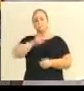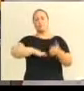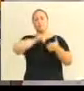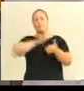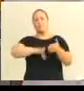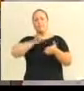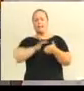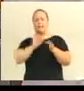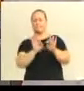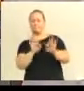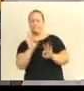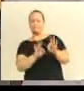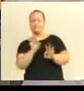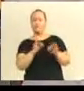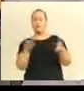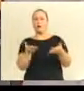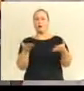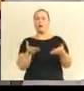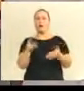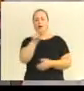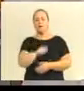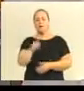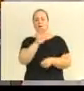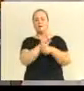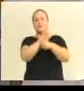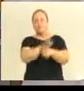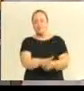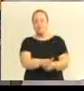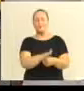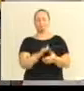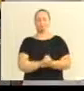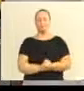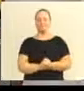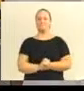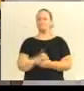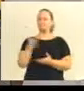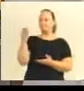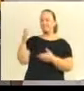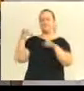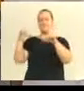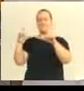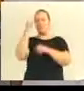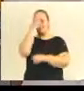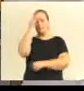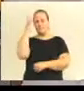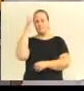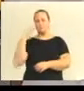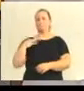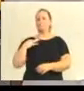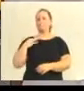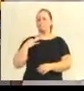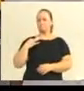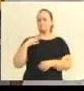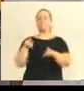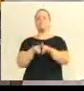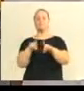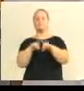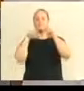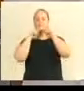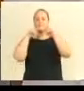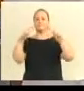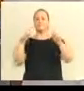feito a várias mãos e as fotos da série pessoas voluntárias da comunidade nossa senhora que as 21 sábado pintado os